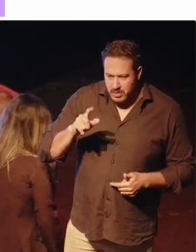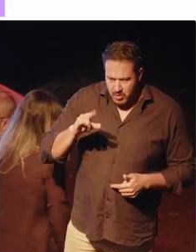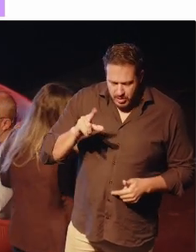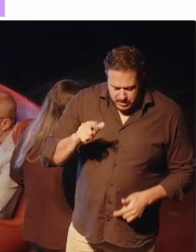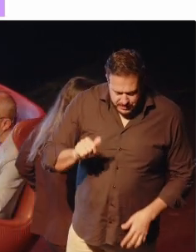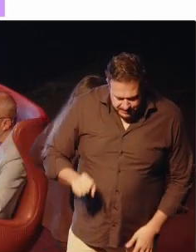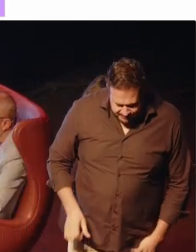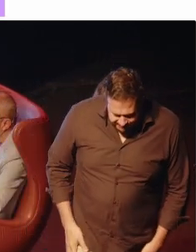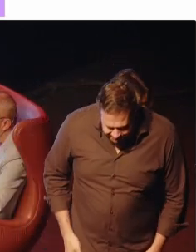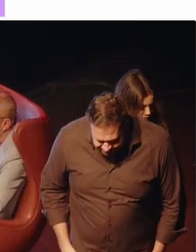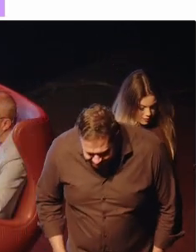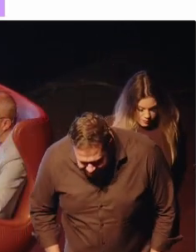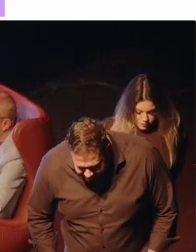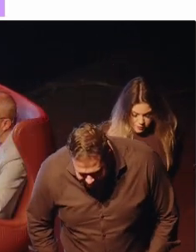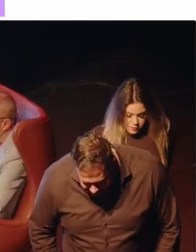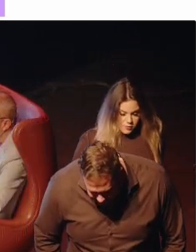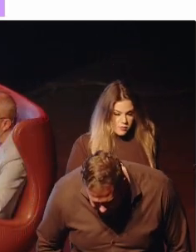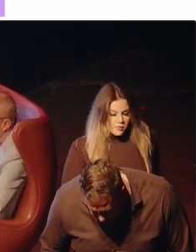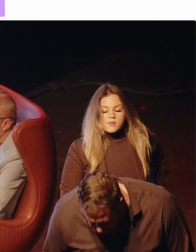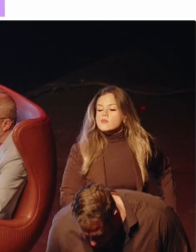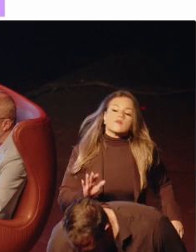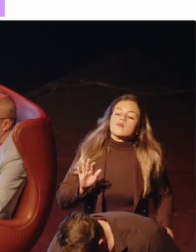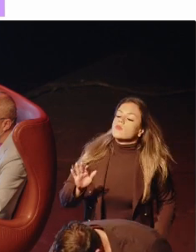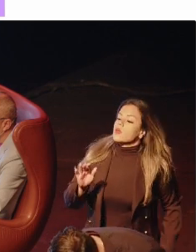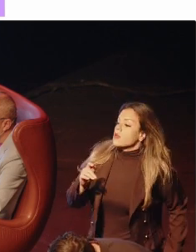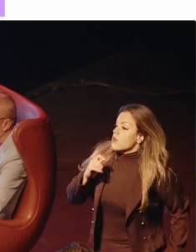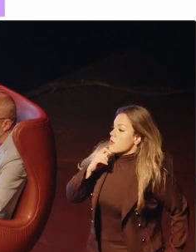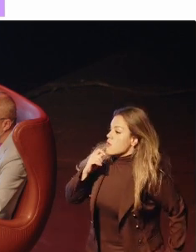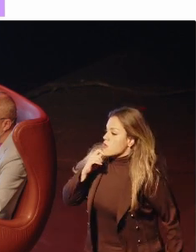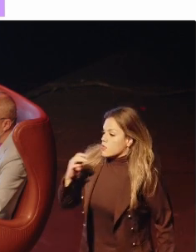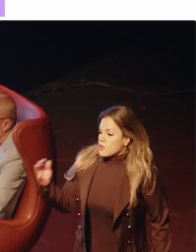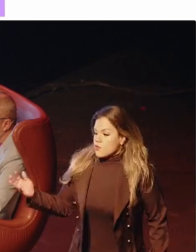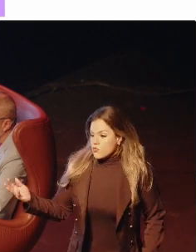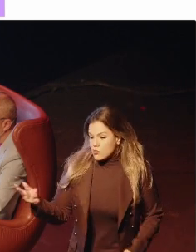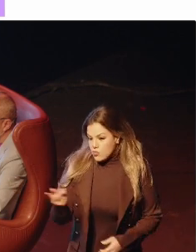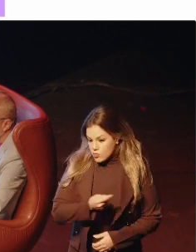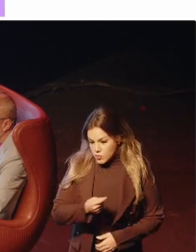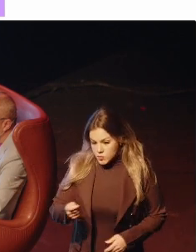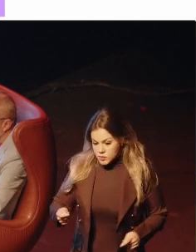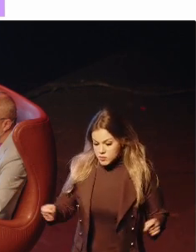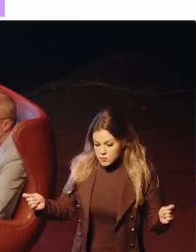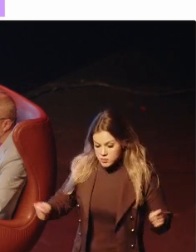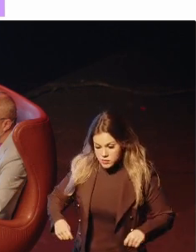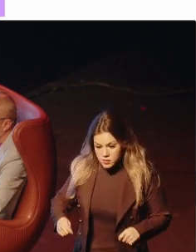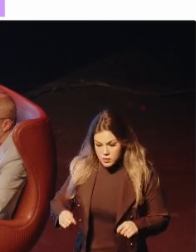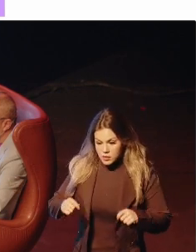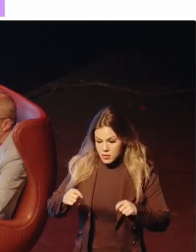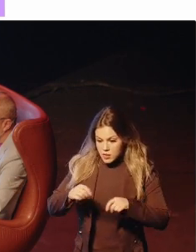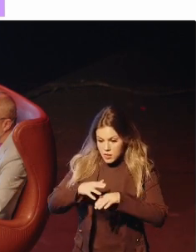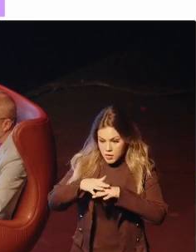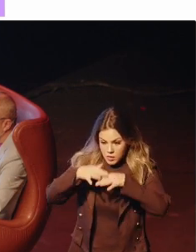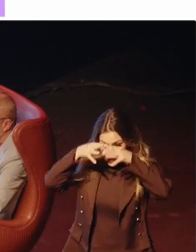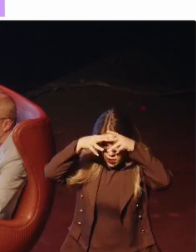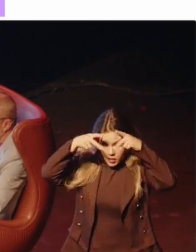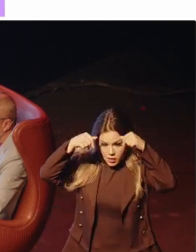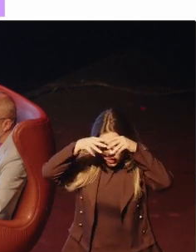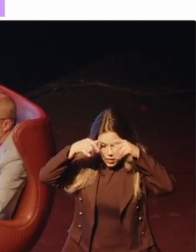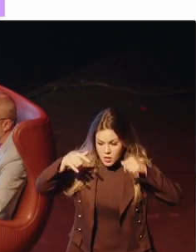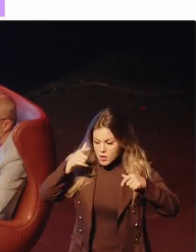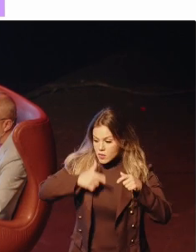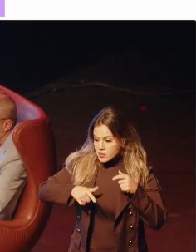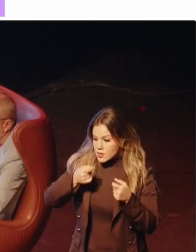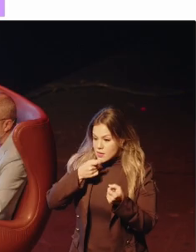né? Nem todo mundo que tem demência vai usar